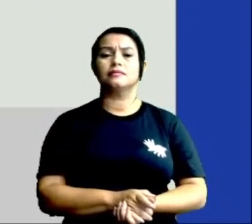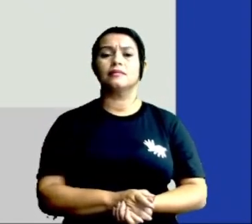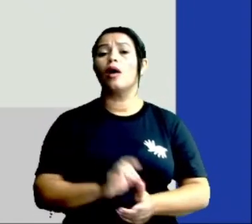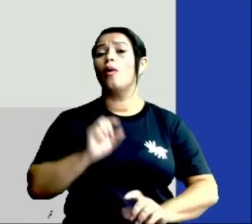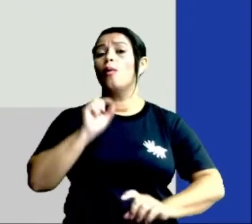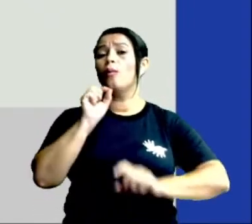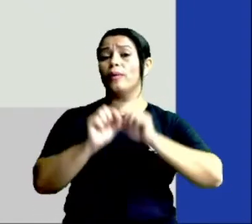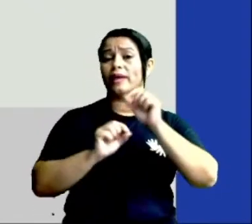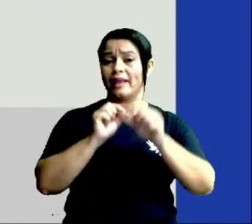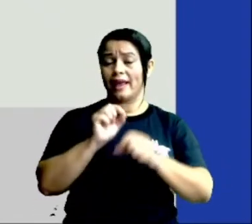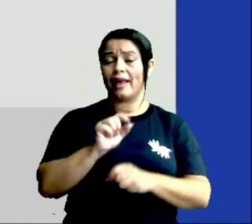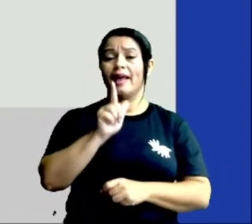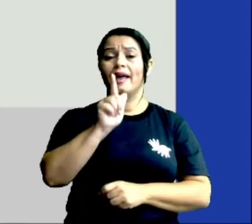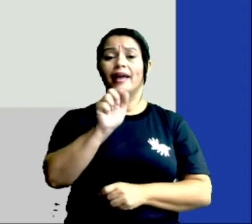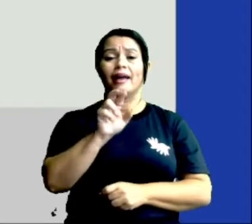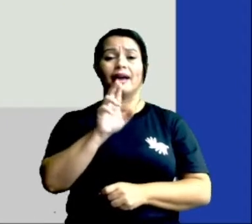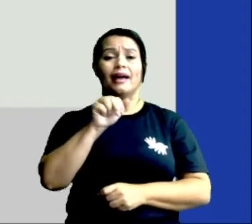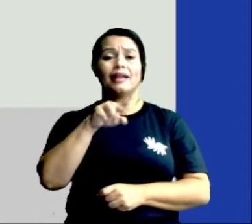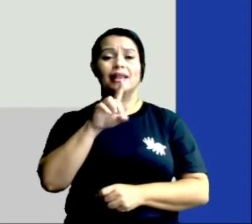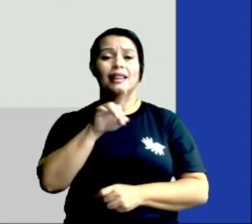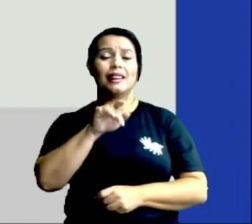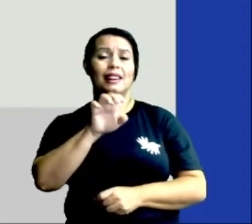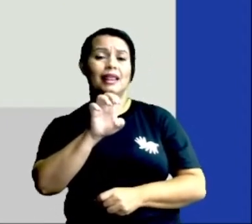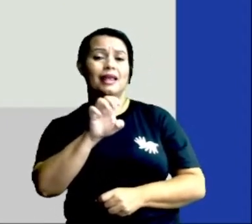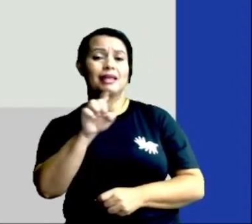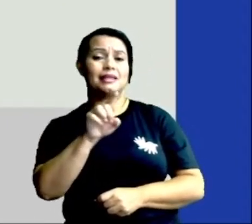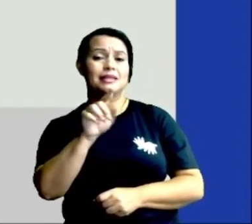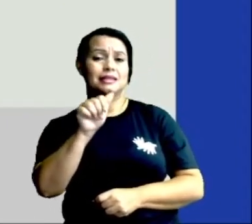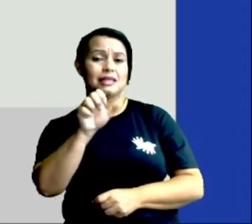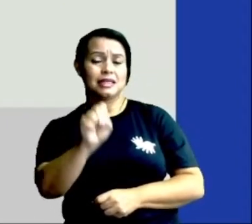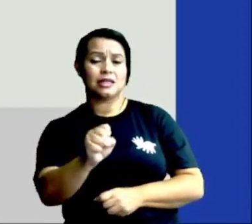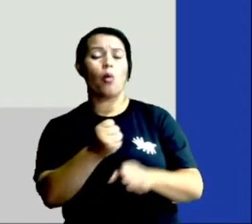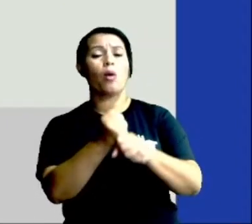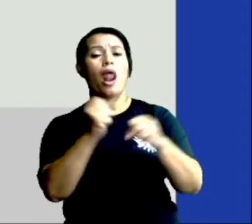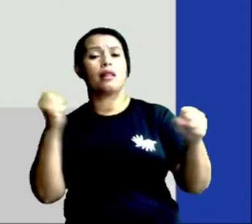E o que é grandeza, tá? E